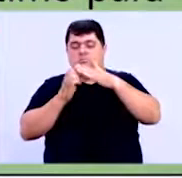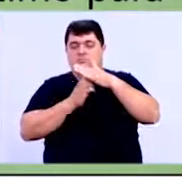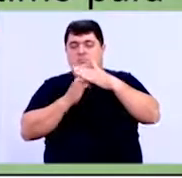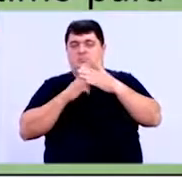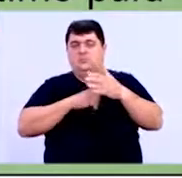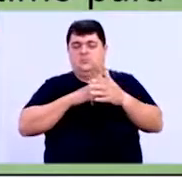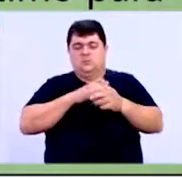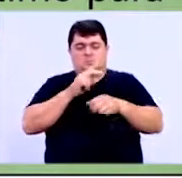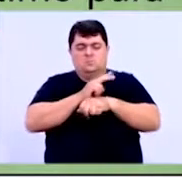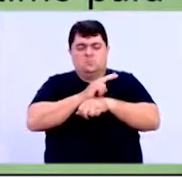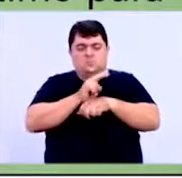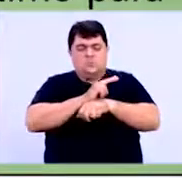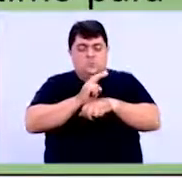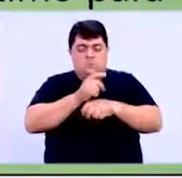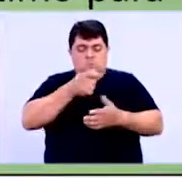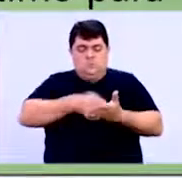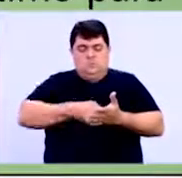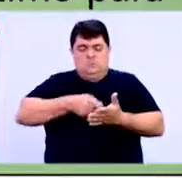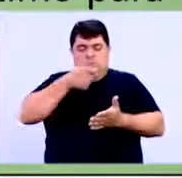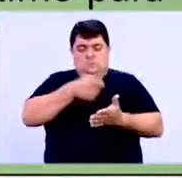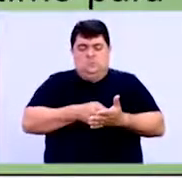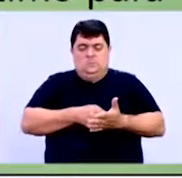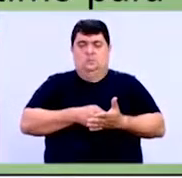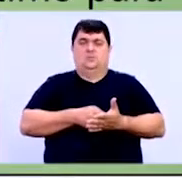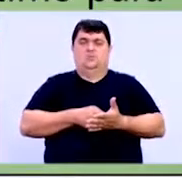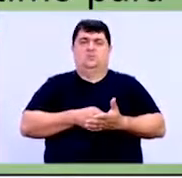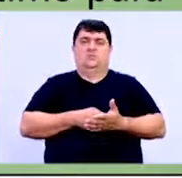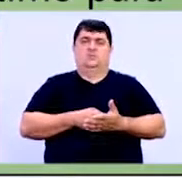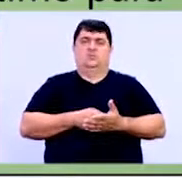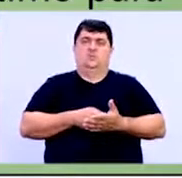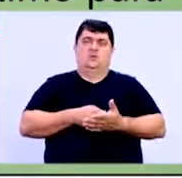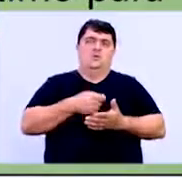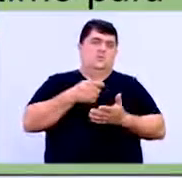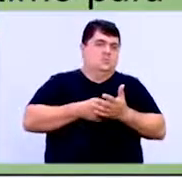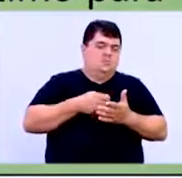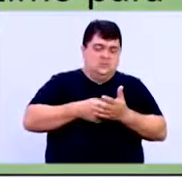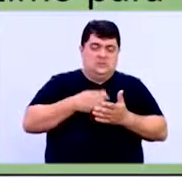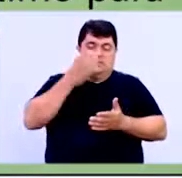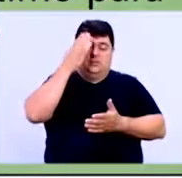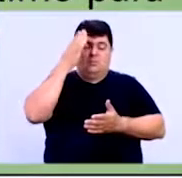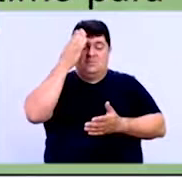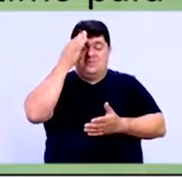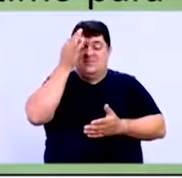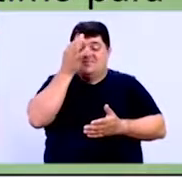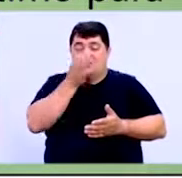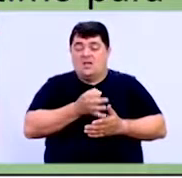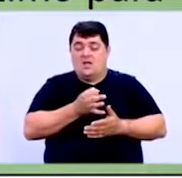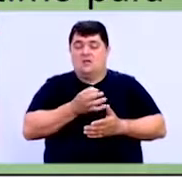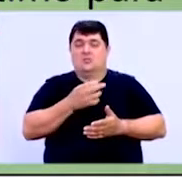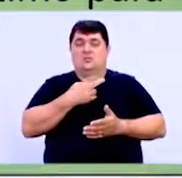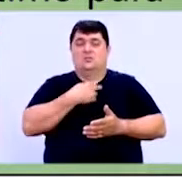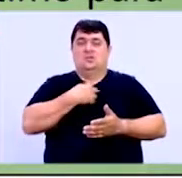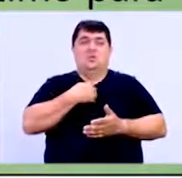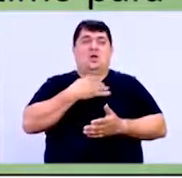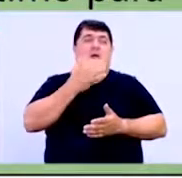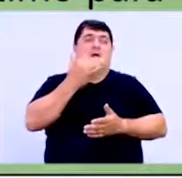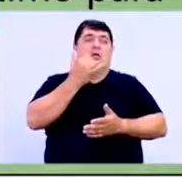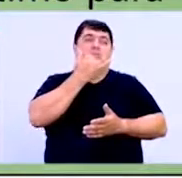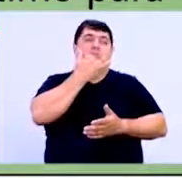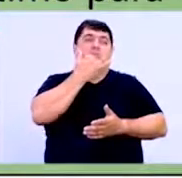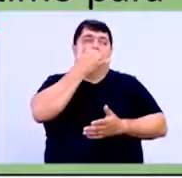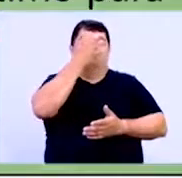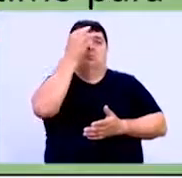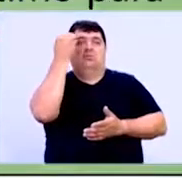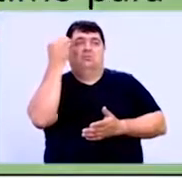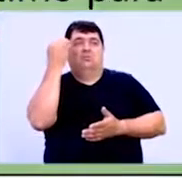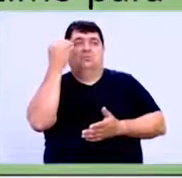um controle rígido, e é necessariamente rígido, apurado, né, com uma atenção mais